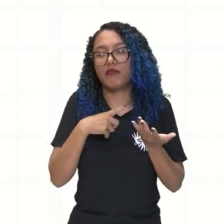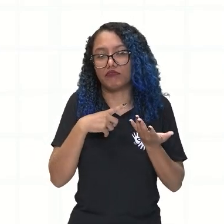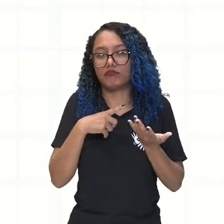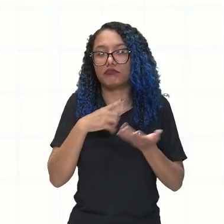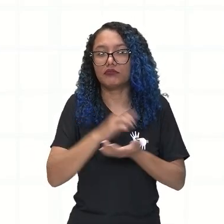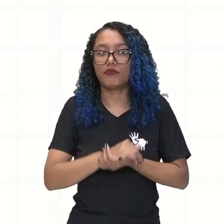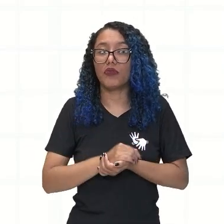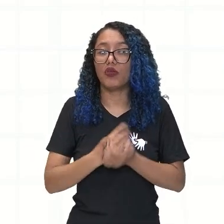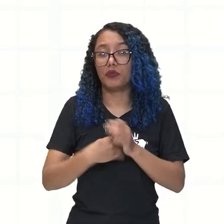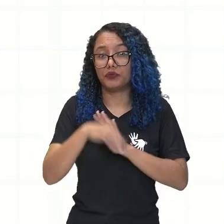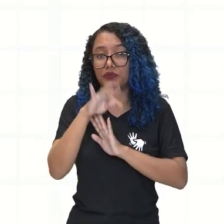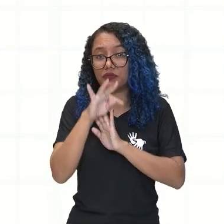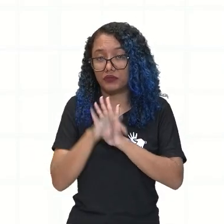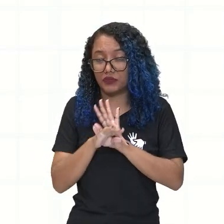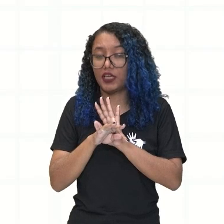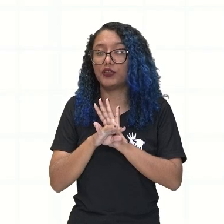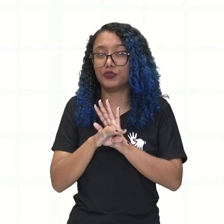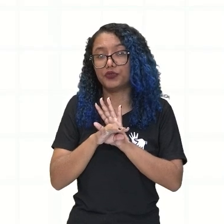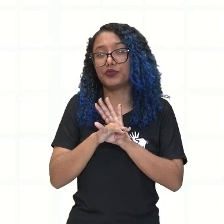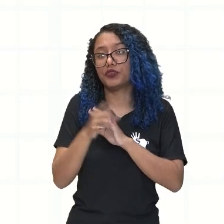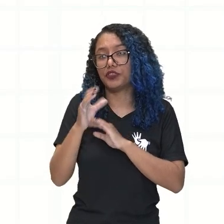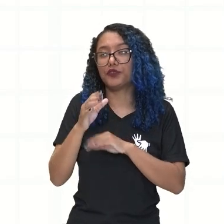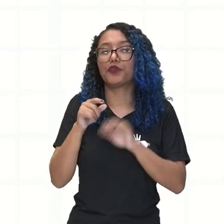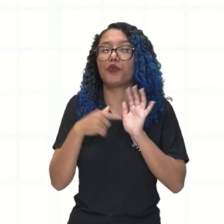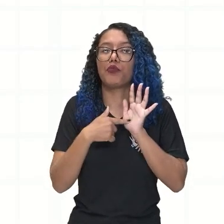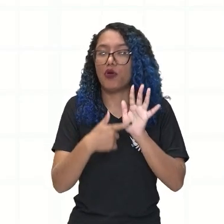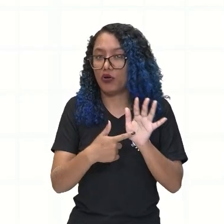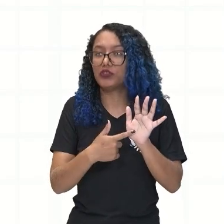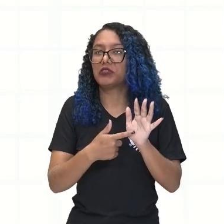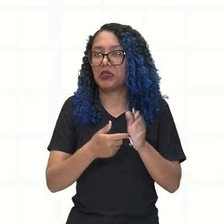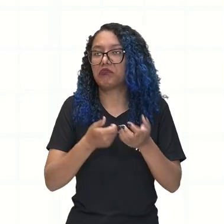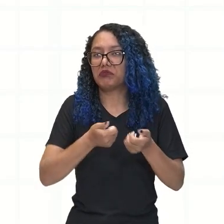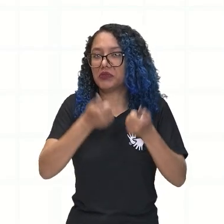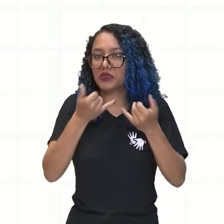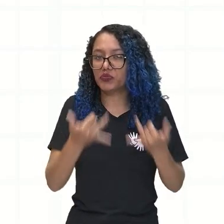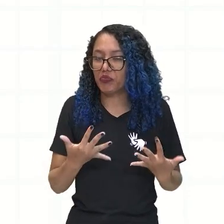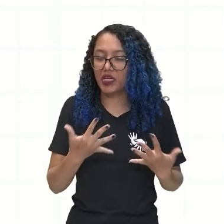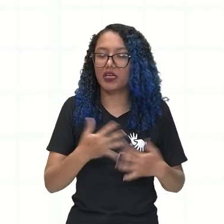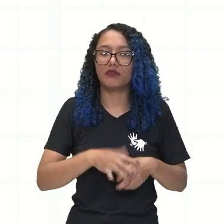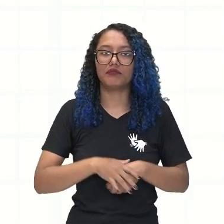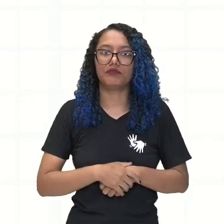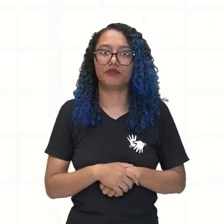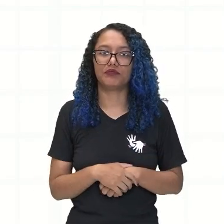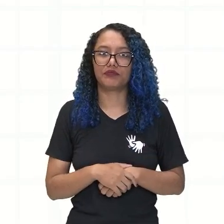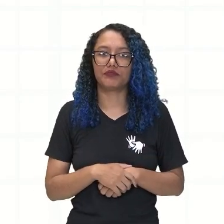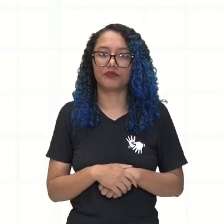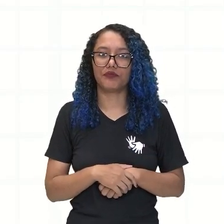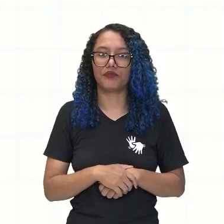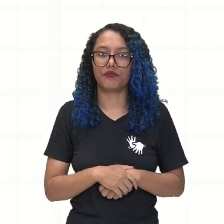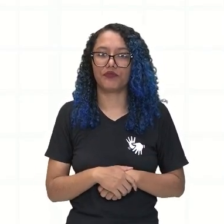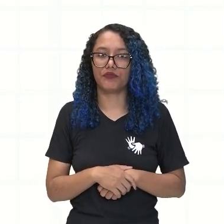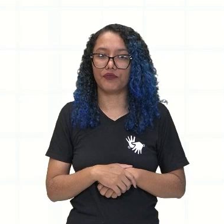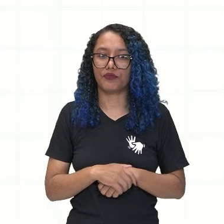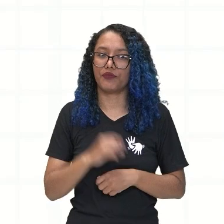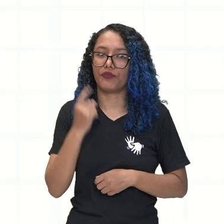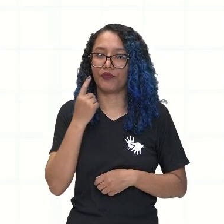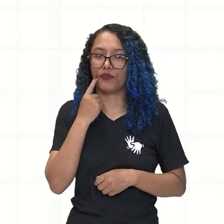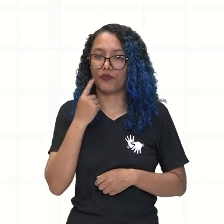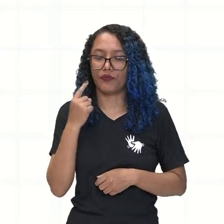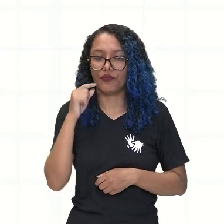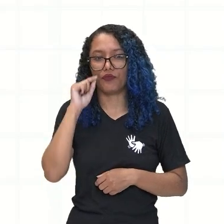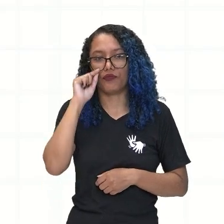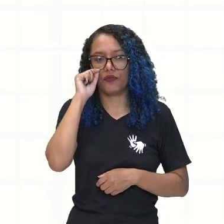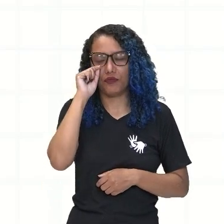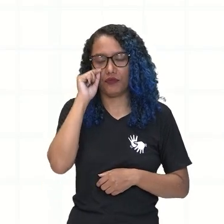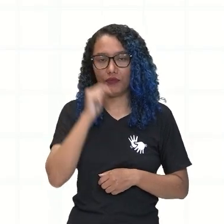aí, olha como o autor indica aqui, ó, como descrevem pesquisas científicas. Muito bem, aqui nós